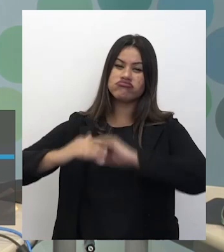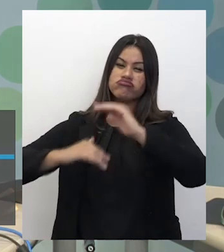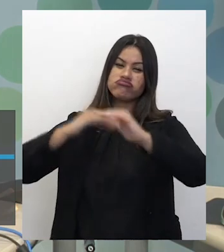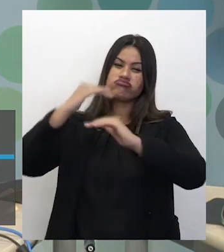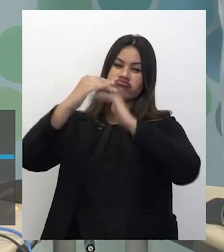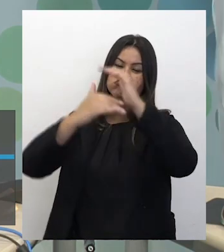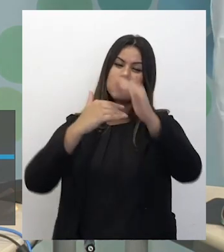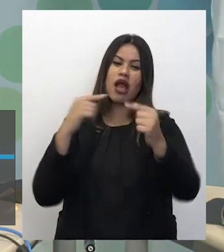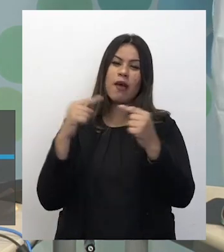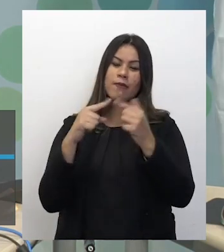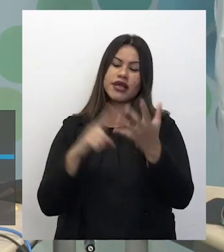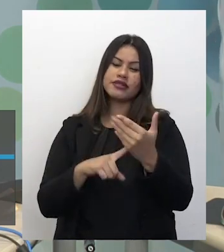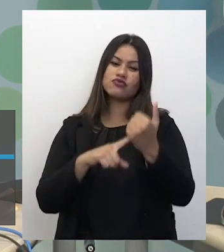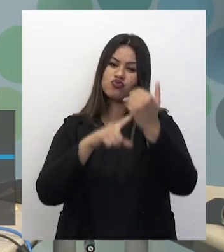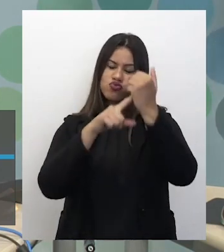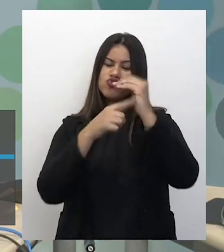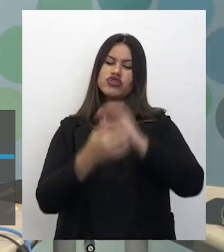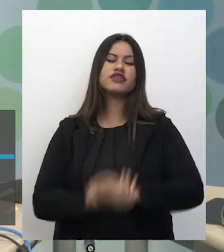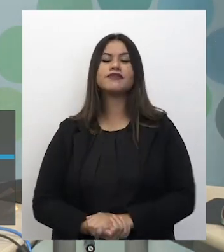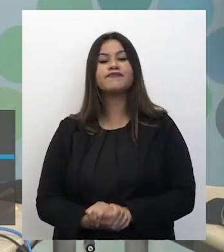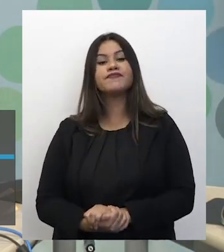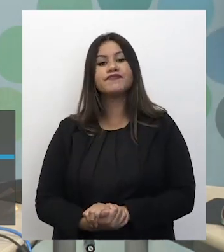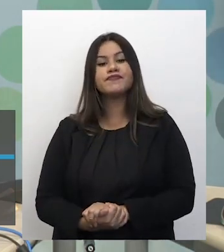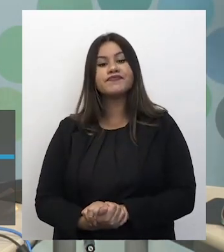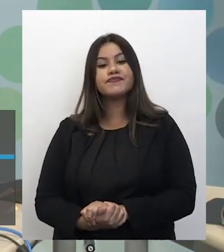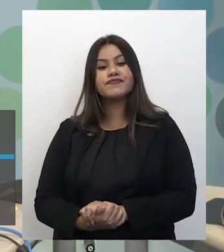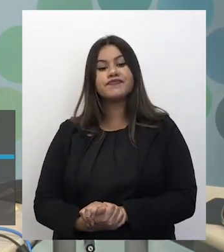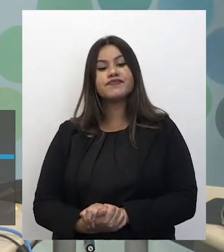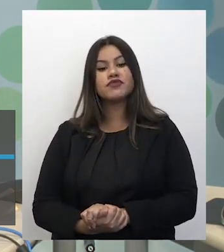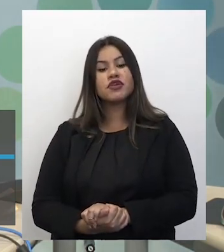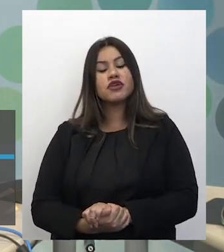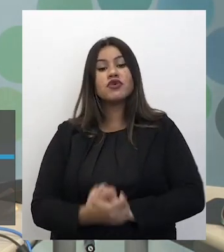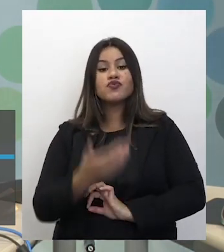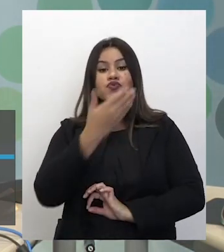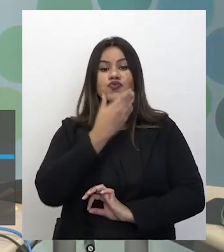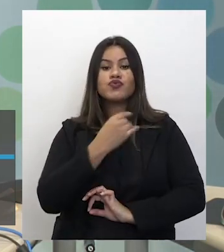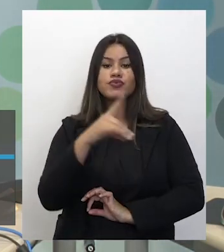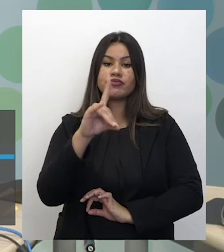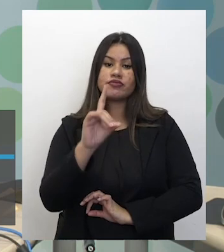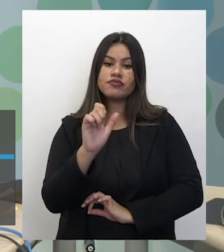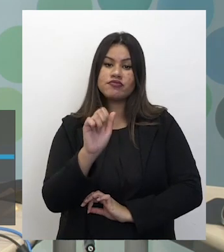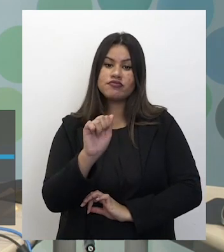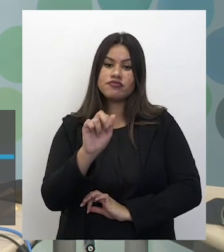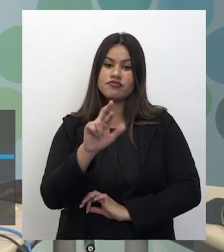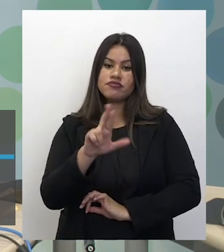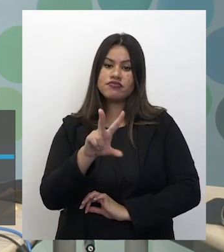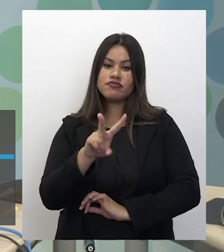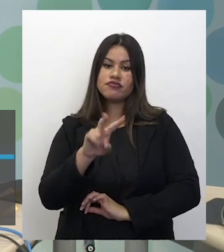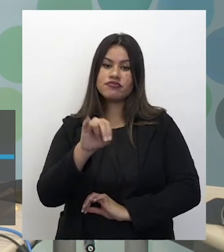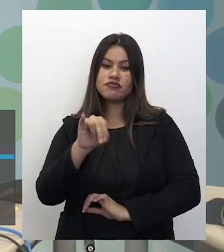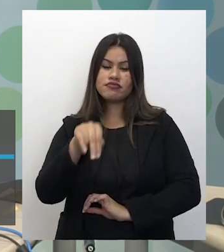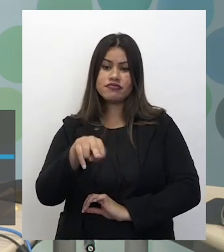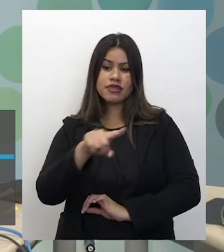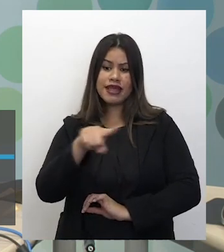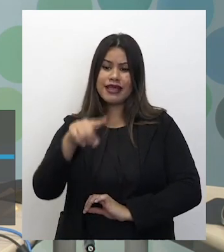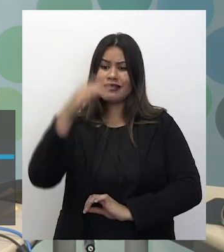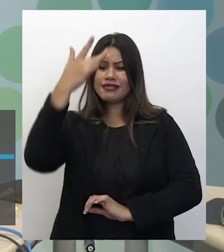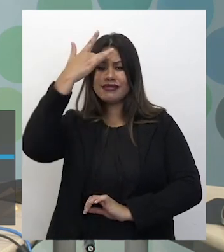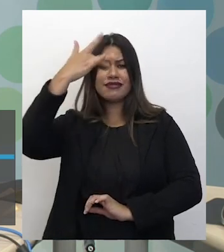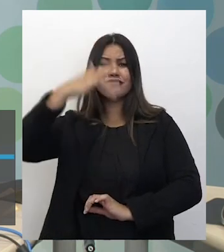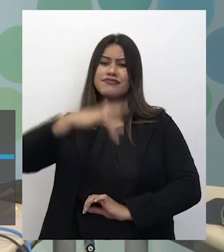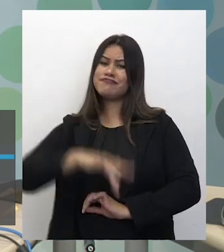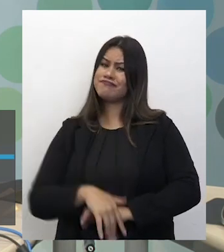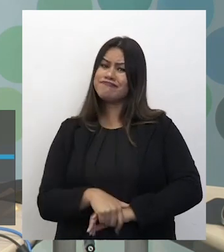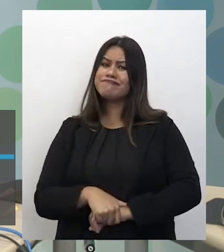tem tecnológico aí. Isso que Darwin acho que não fazia a menor ideia.